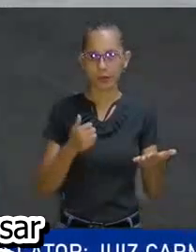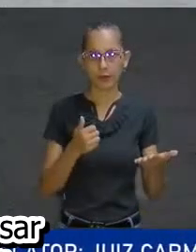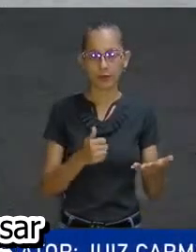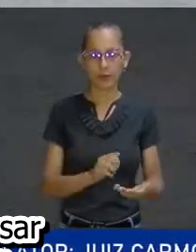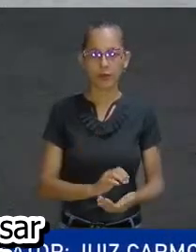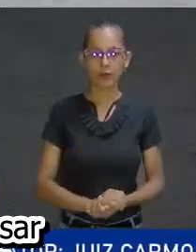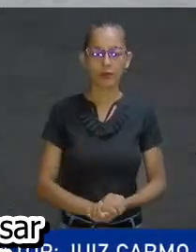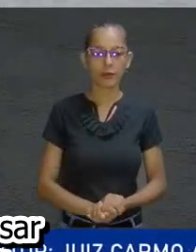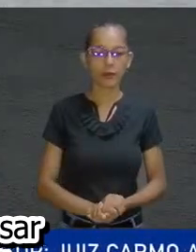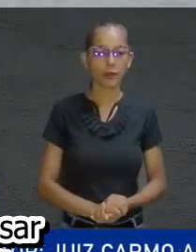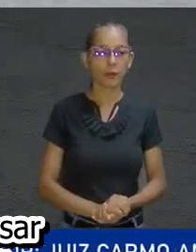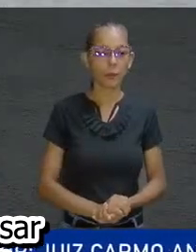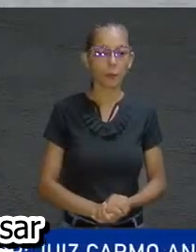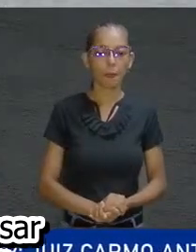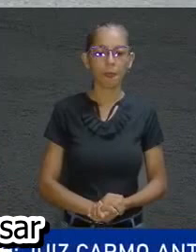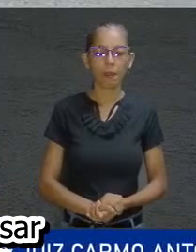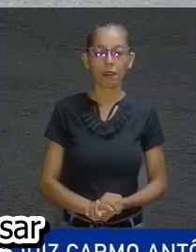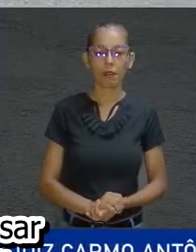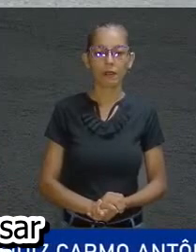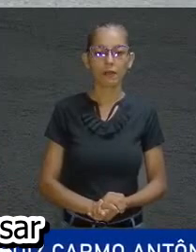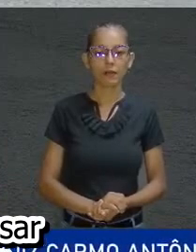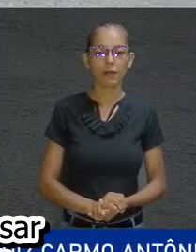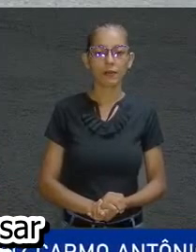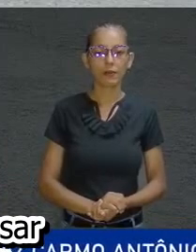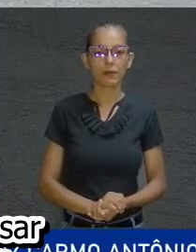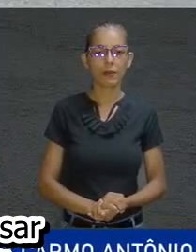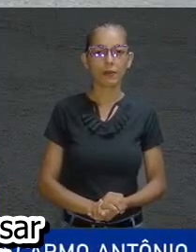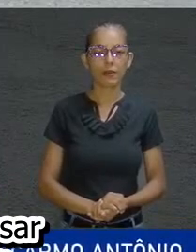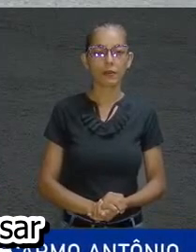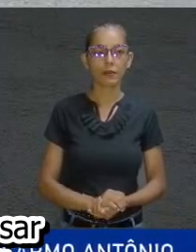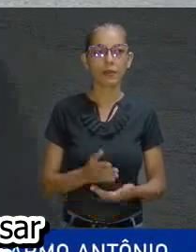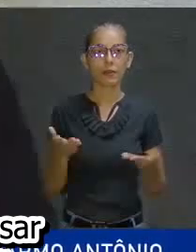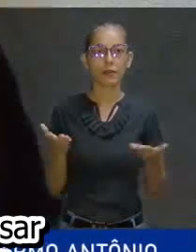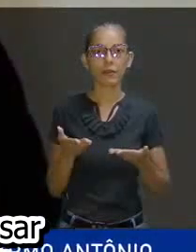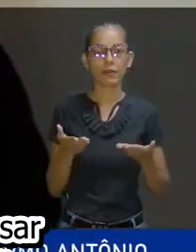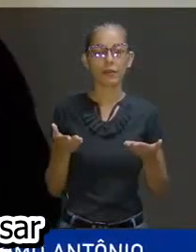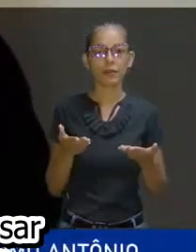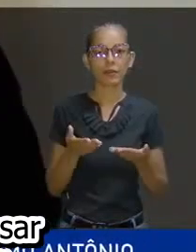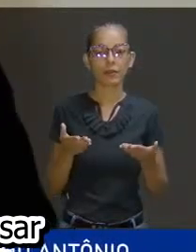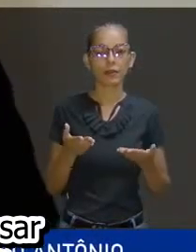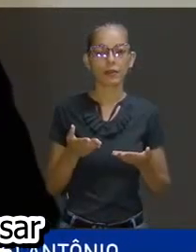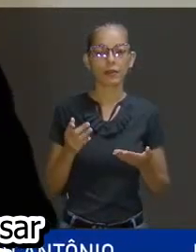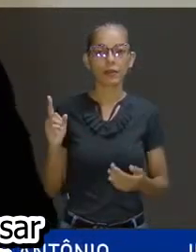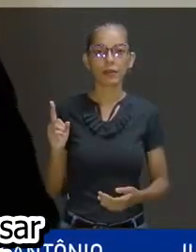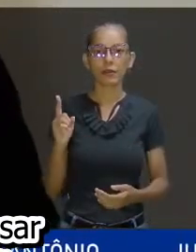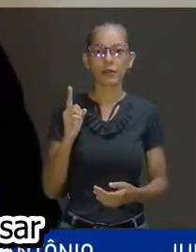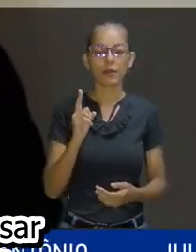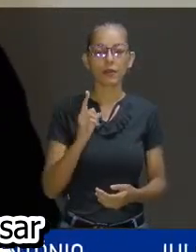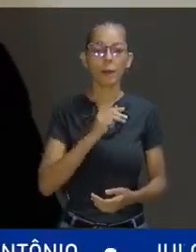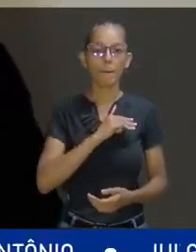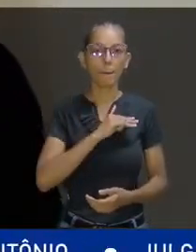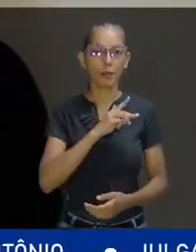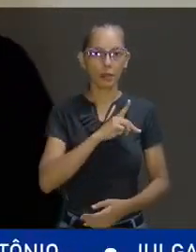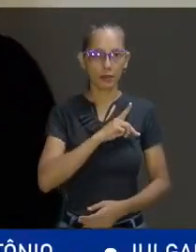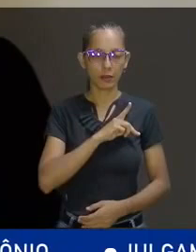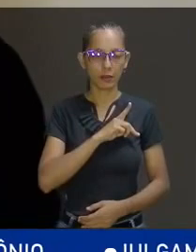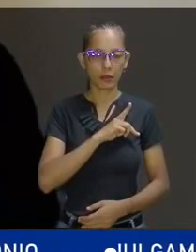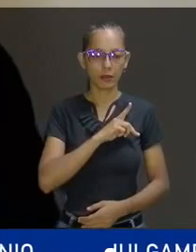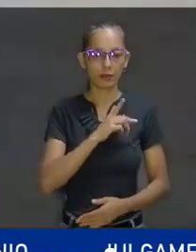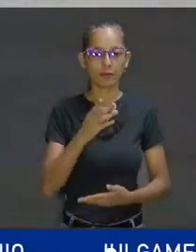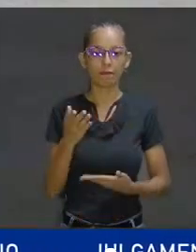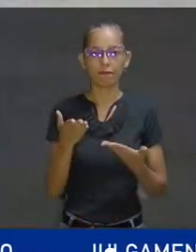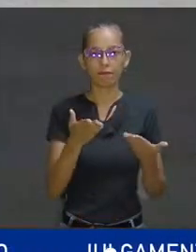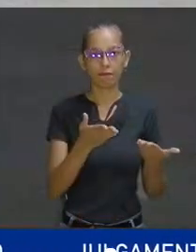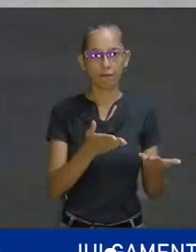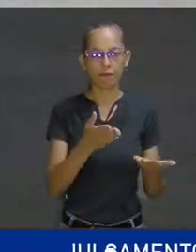Obrigado, desembargador. Vamos inicialmente passar a palavra a ilustre representante do Ministério Público, Foco doutora no Sara. Seja desembargador muito João